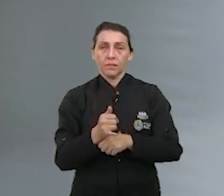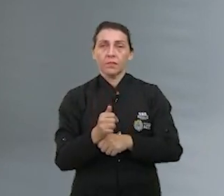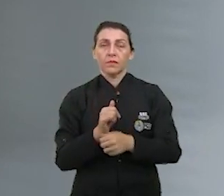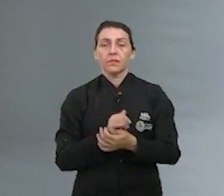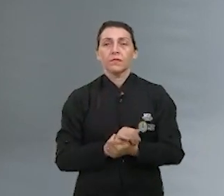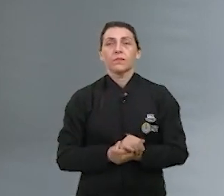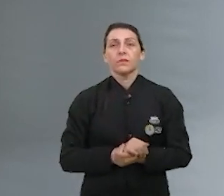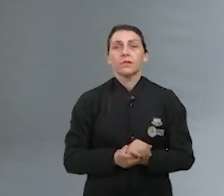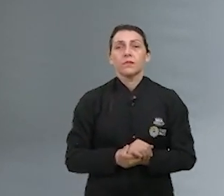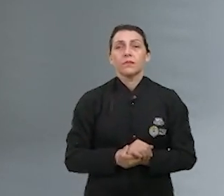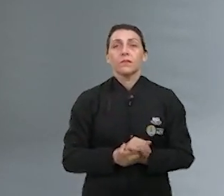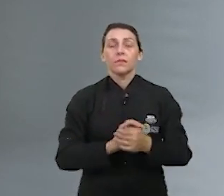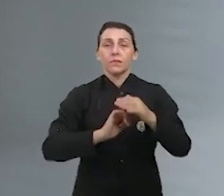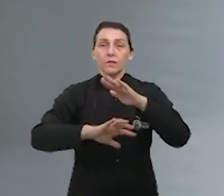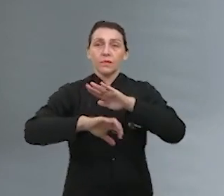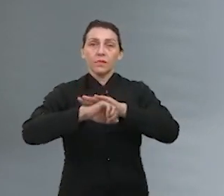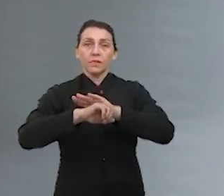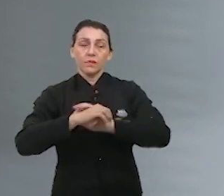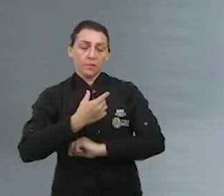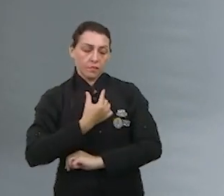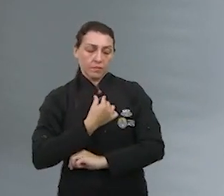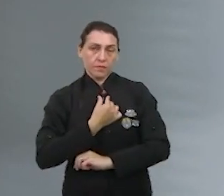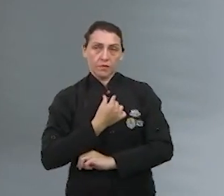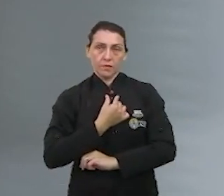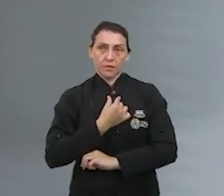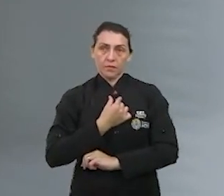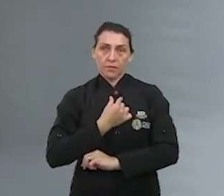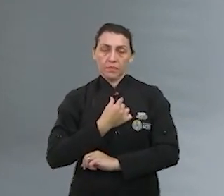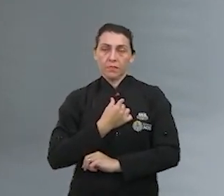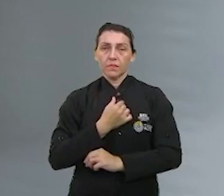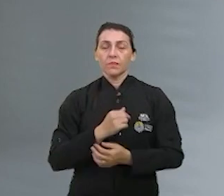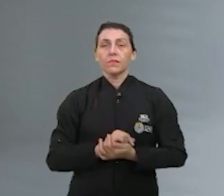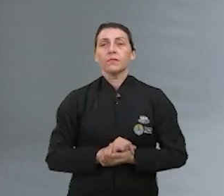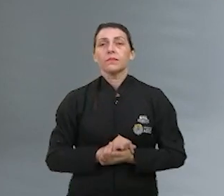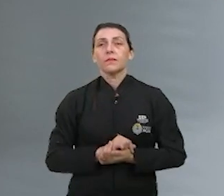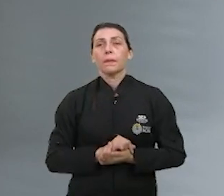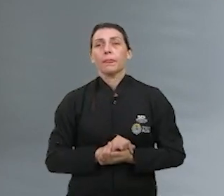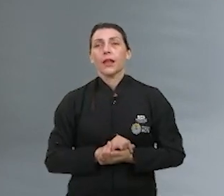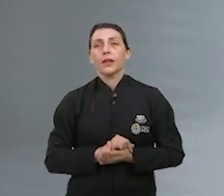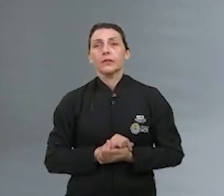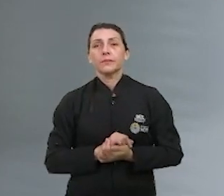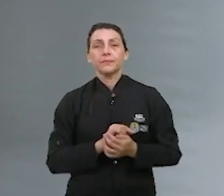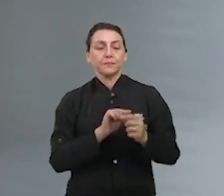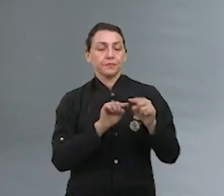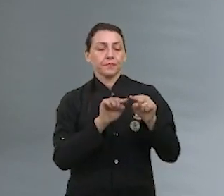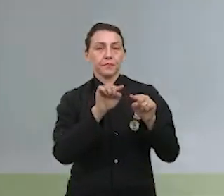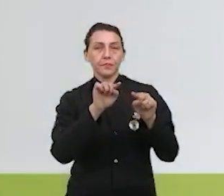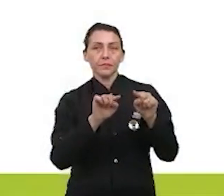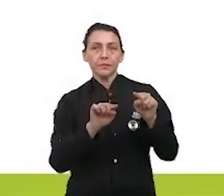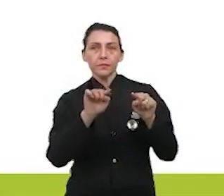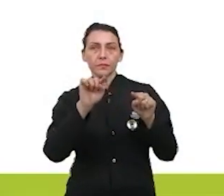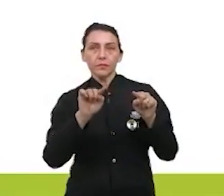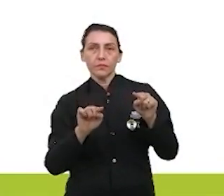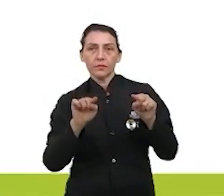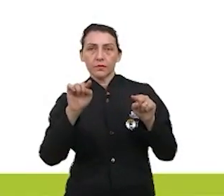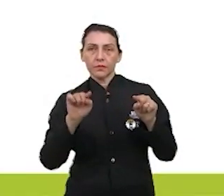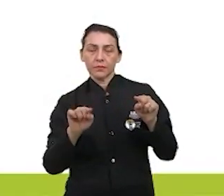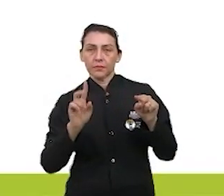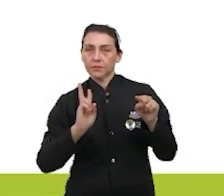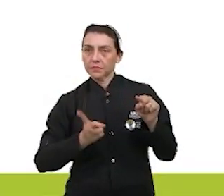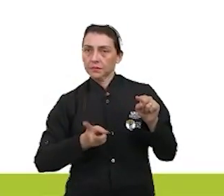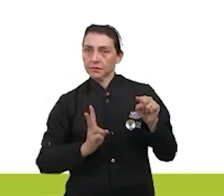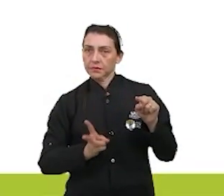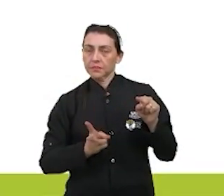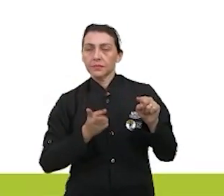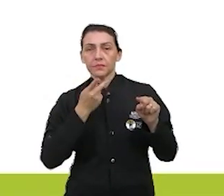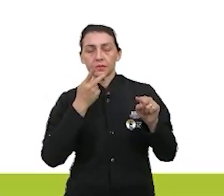circuito, e o meu receptor vai ser esse microfone, tudo bem? Então, aqui, e a corrente é a mesma, né? Tá passando por eles. Aí ele fala